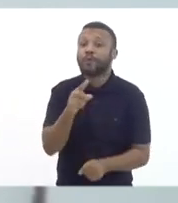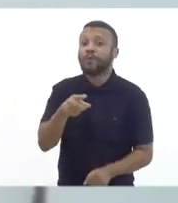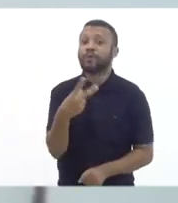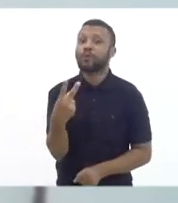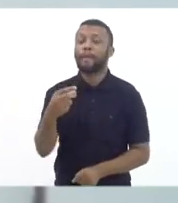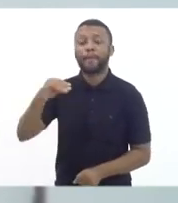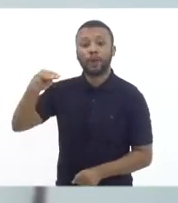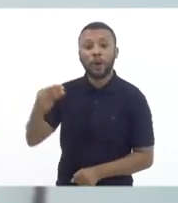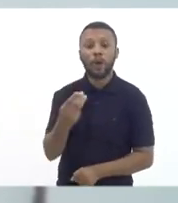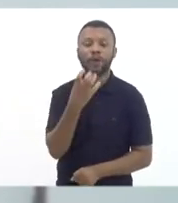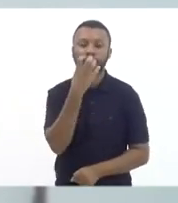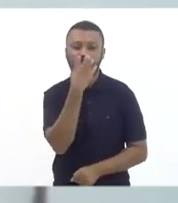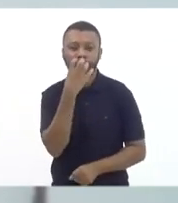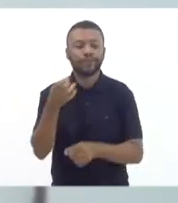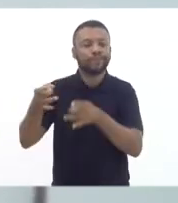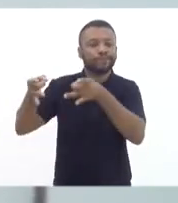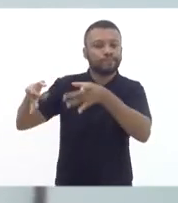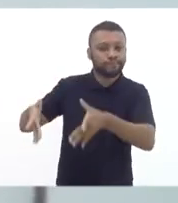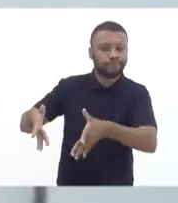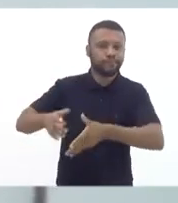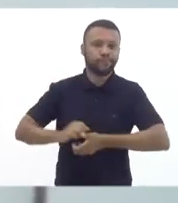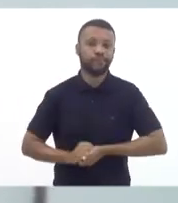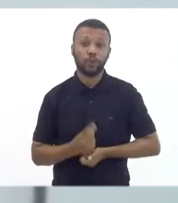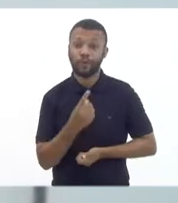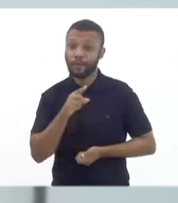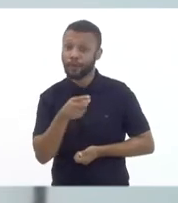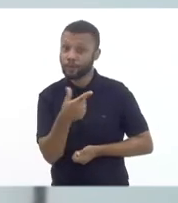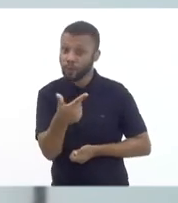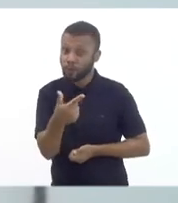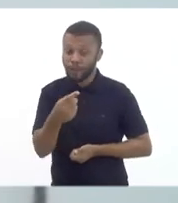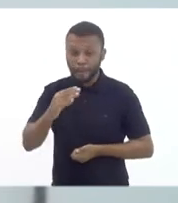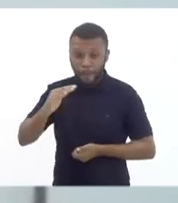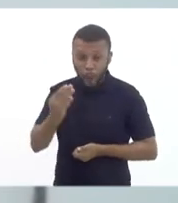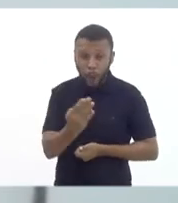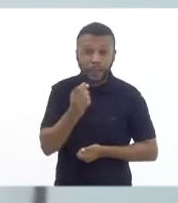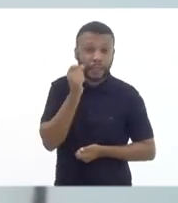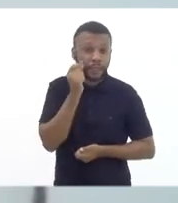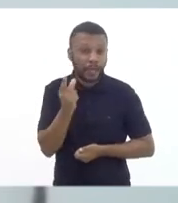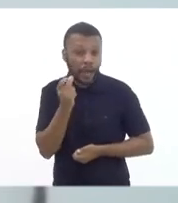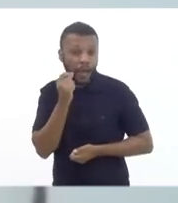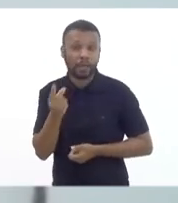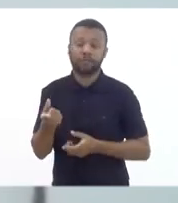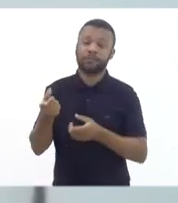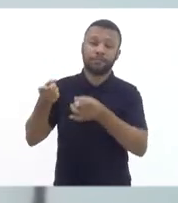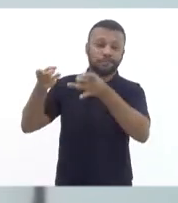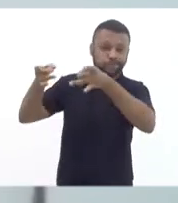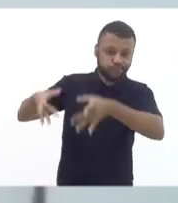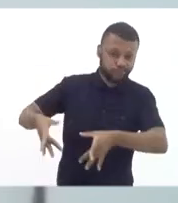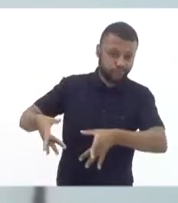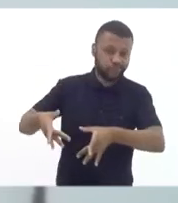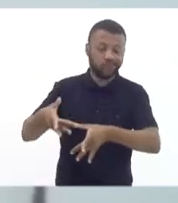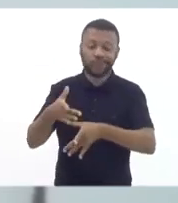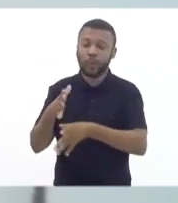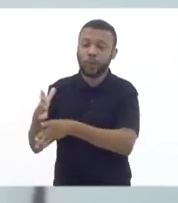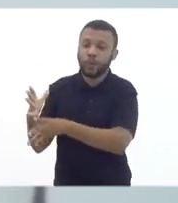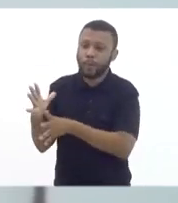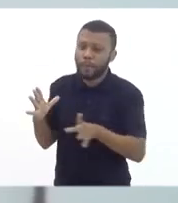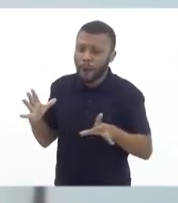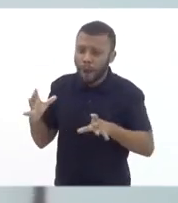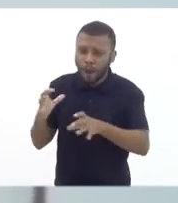de cães abandonados, 1,2 milhões de gatos abandonados no nosso estado, totalizando